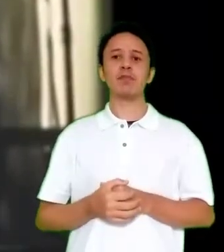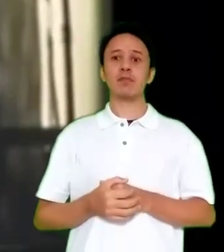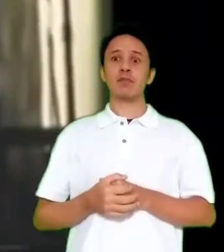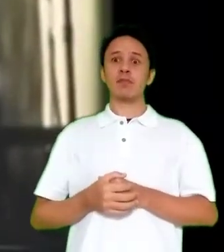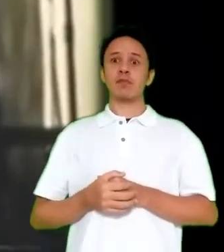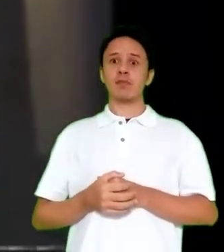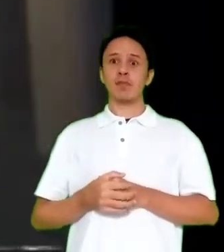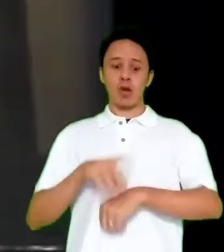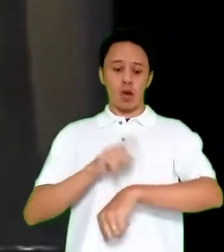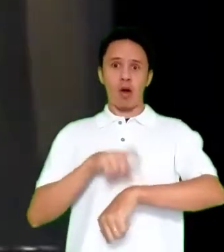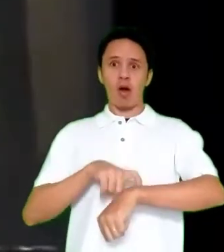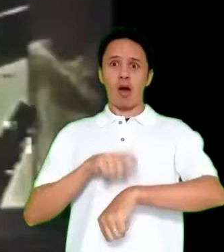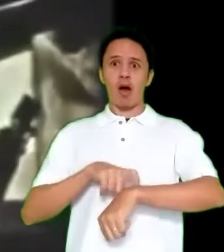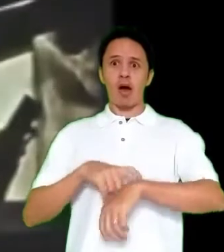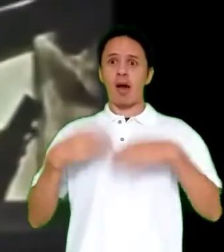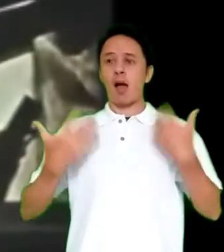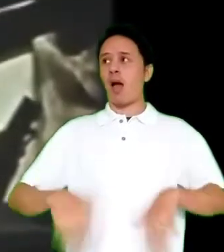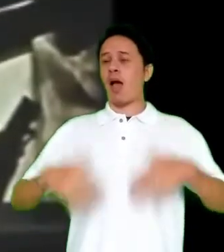Ei, Ned!